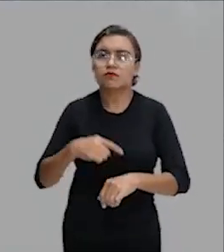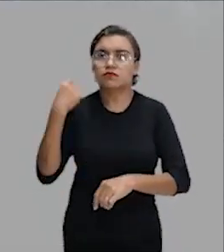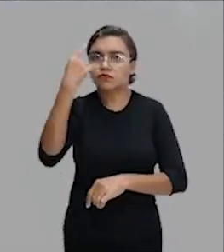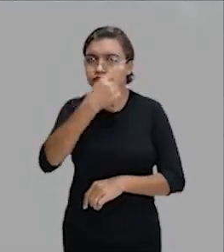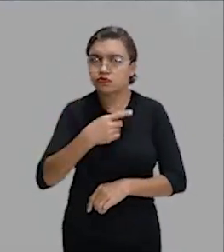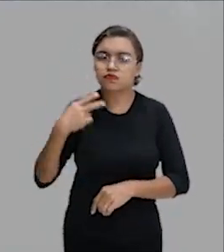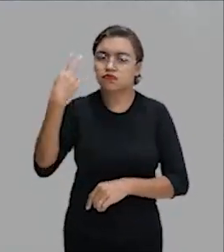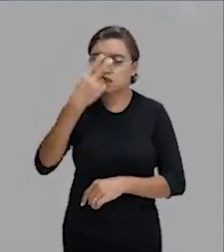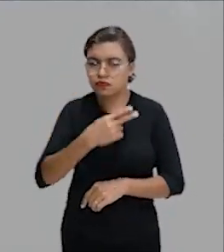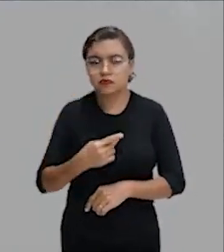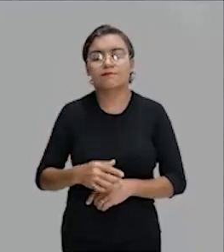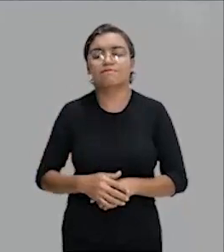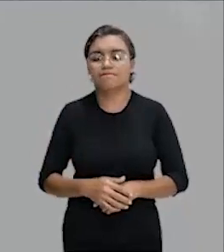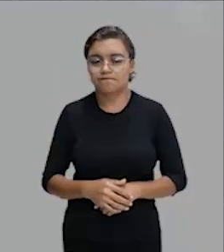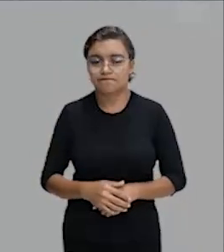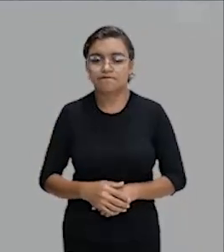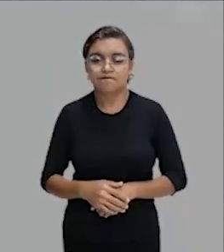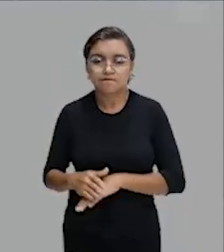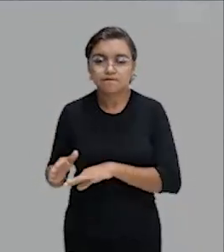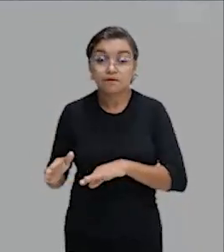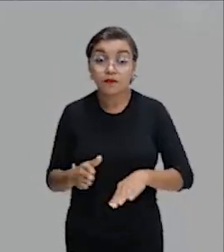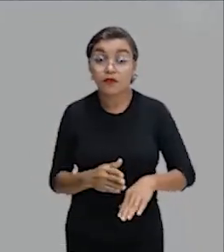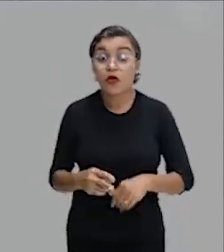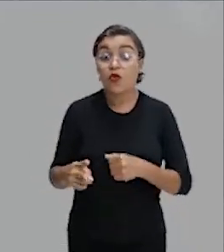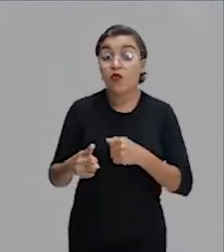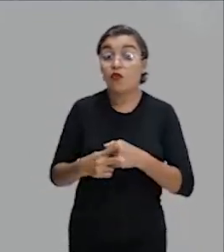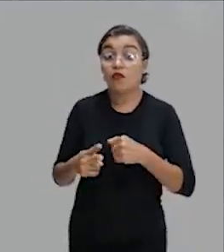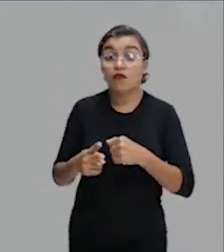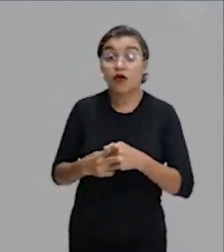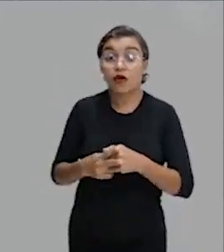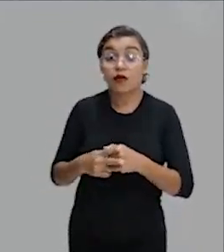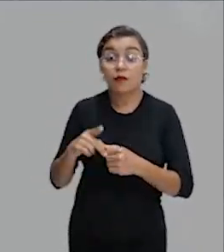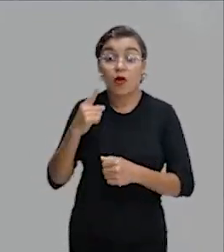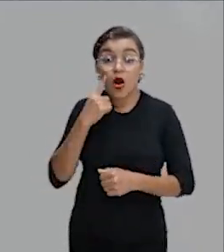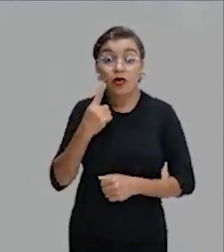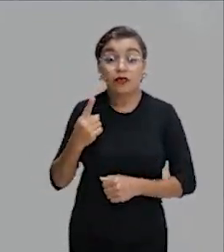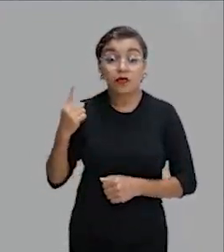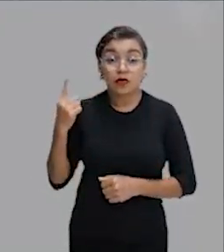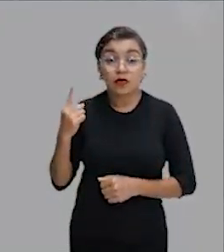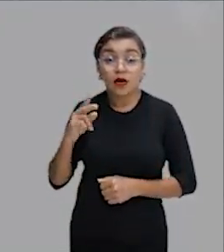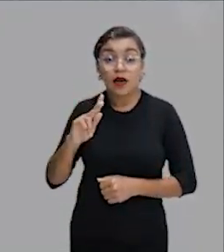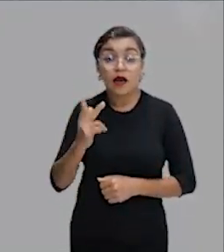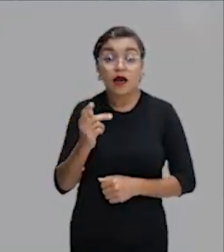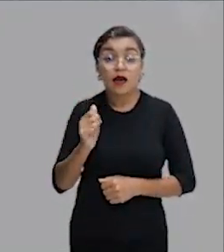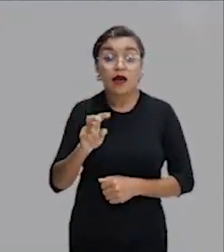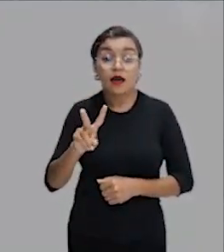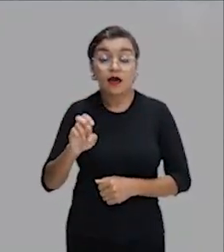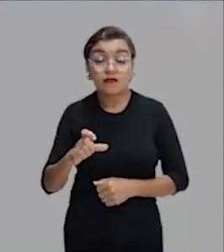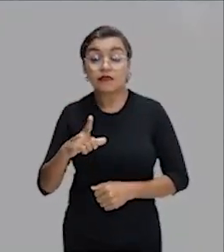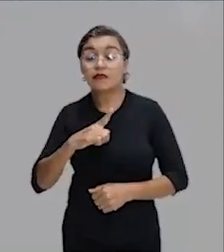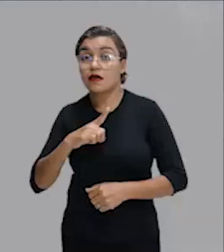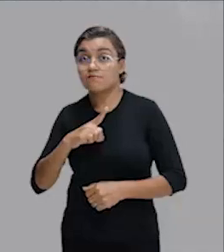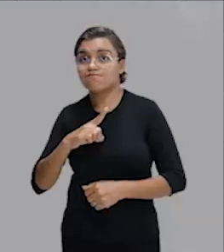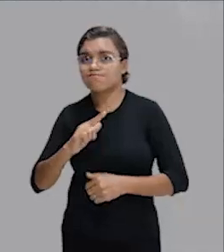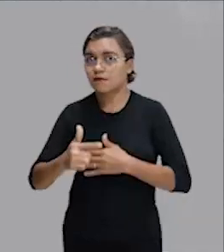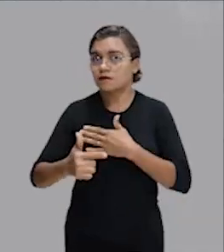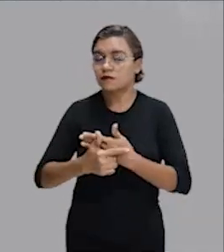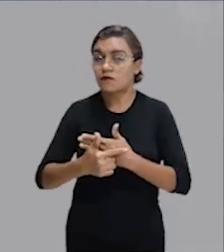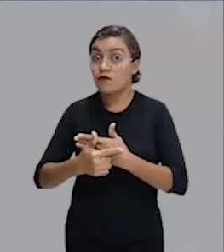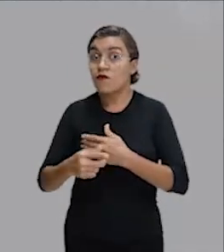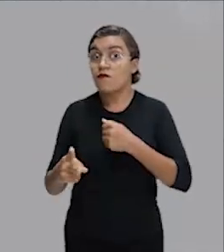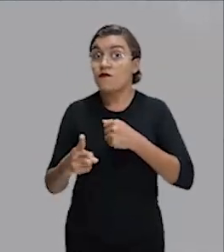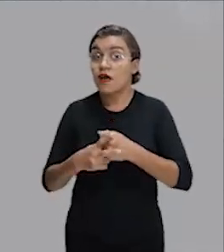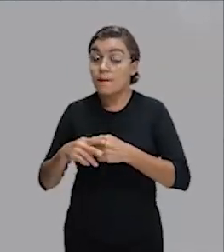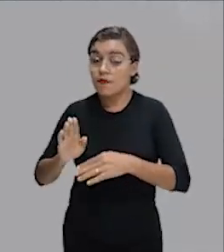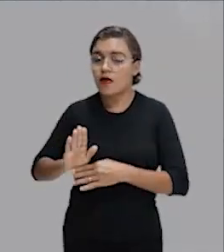dessa última hora. O verbo to have, que é esse verbo auxiliar, ele faz essa função de verbo de ajuda.